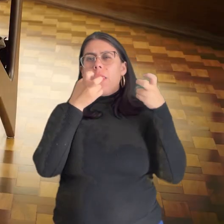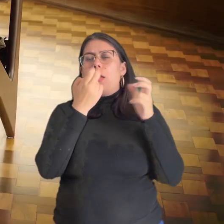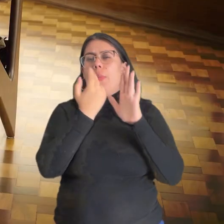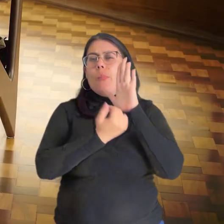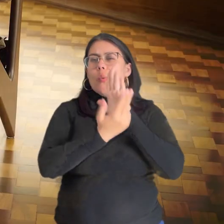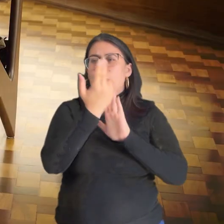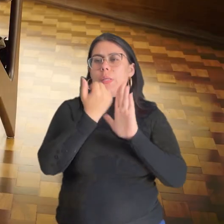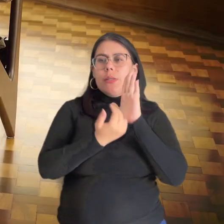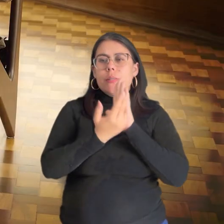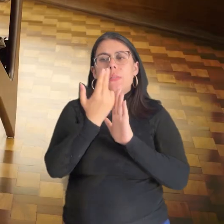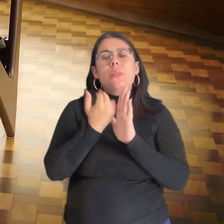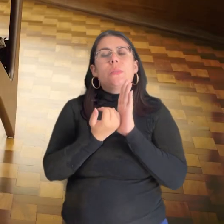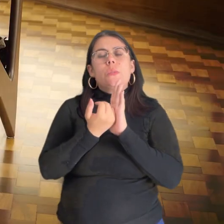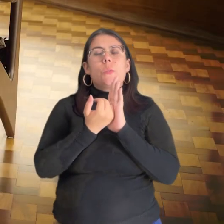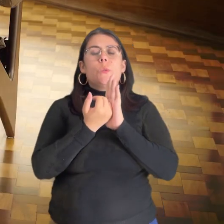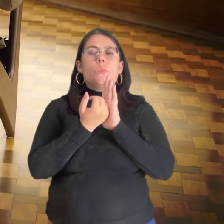desenhos